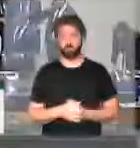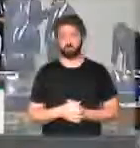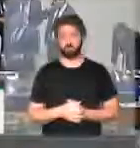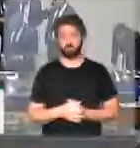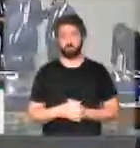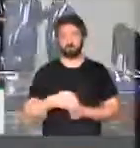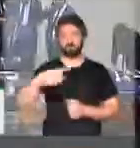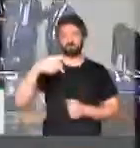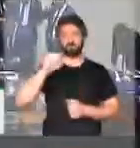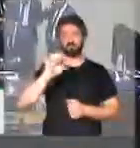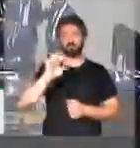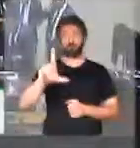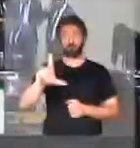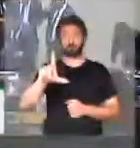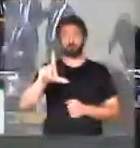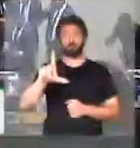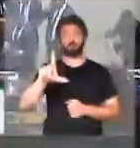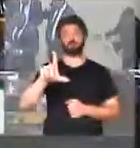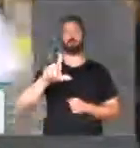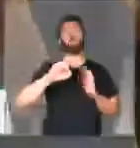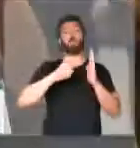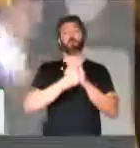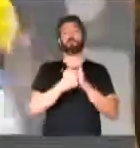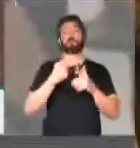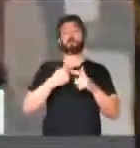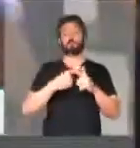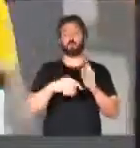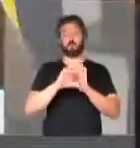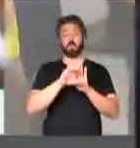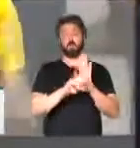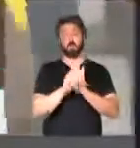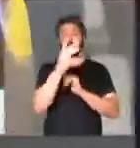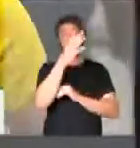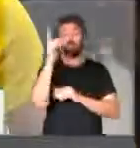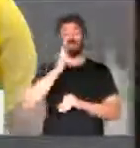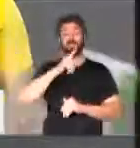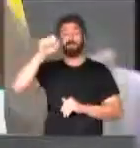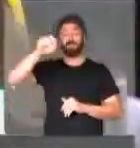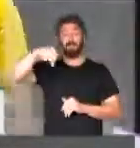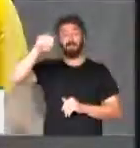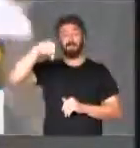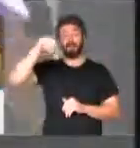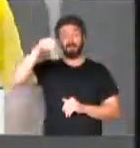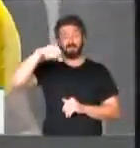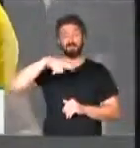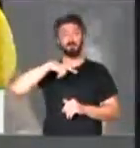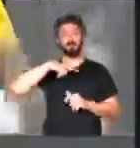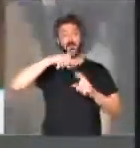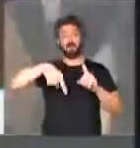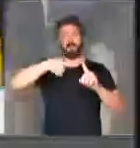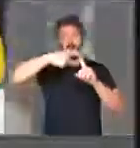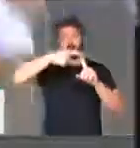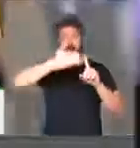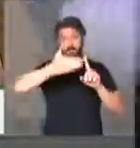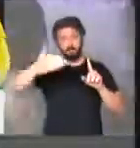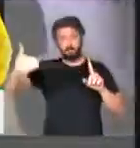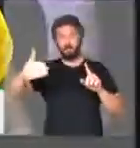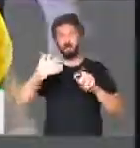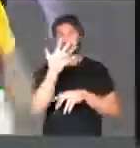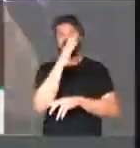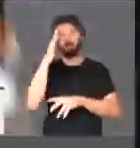Pessoal está em obstrução, porque sim, há mudança do Código Florestal, sim, há ampliação